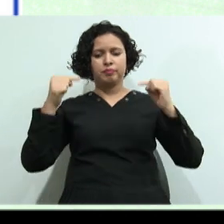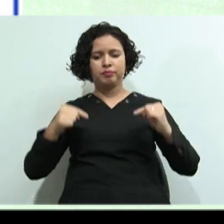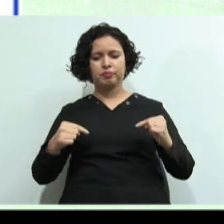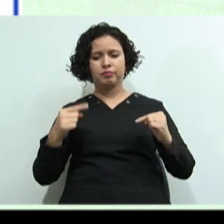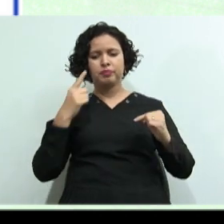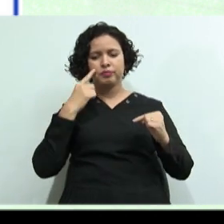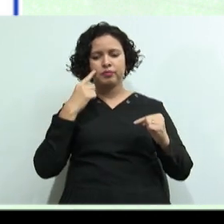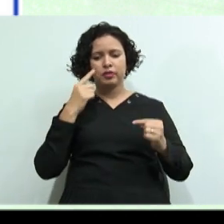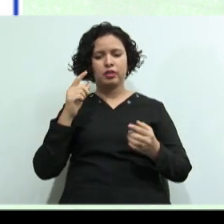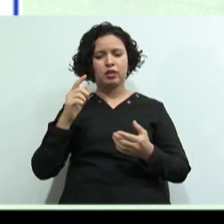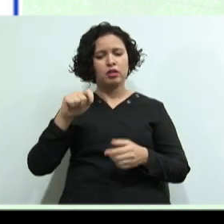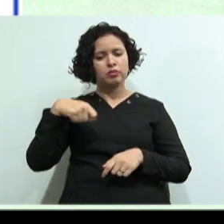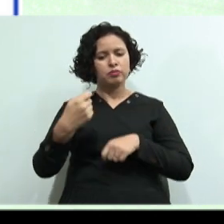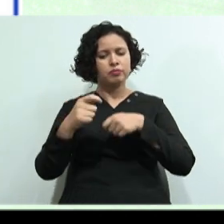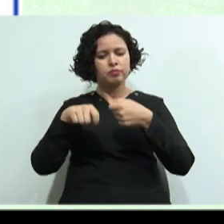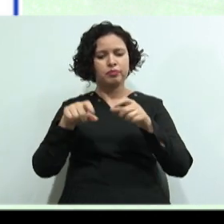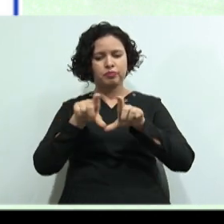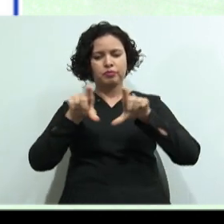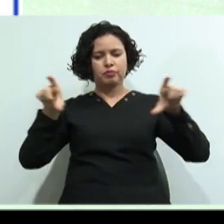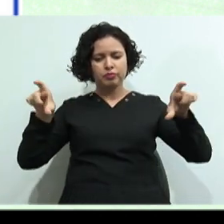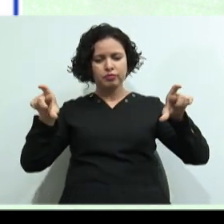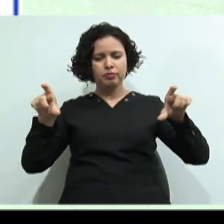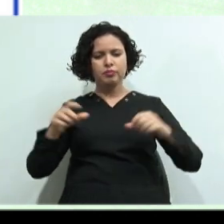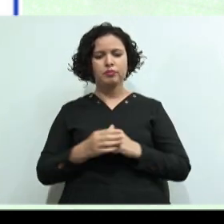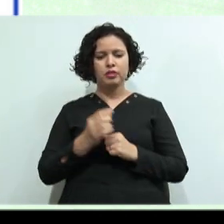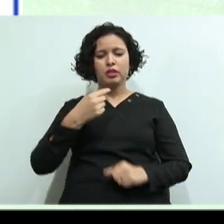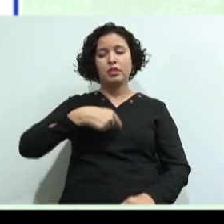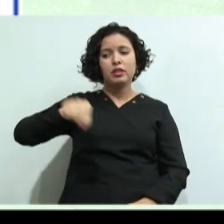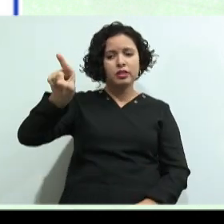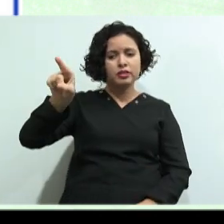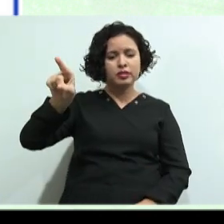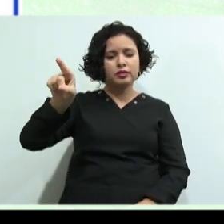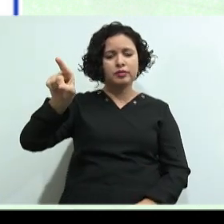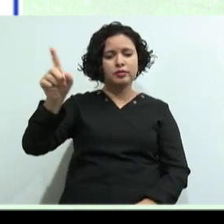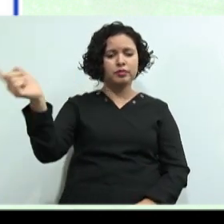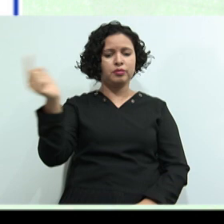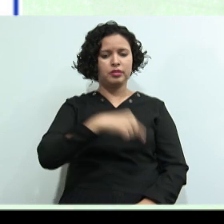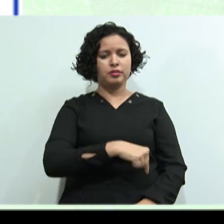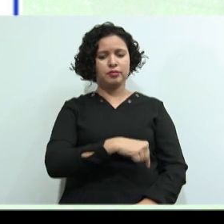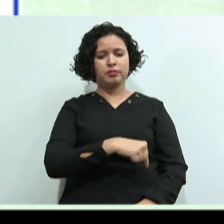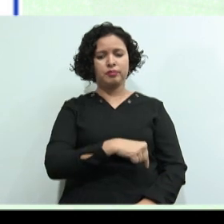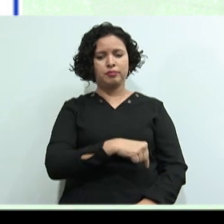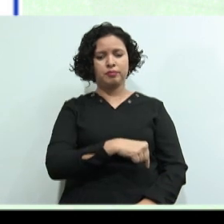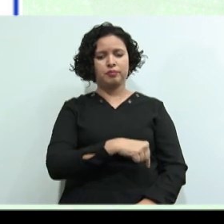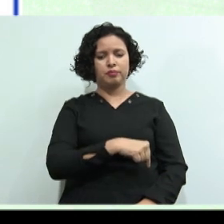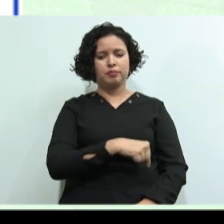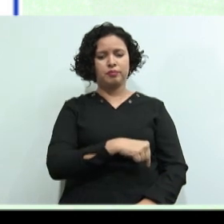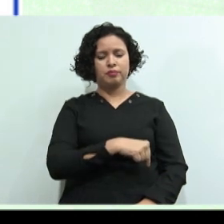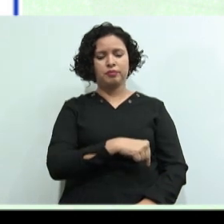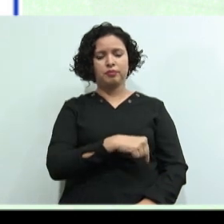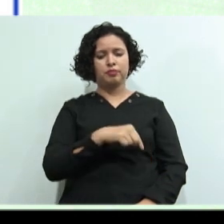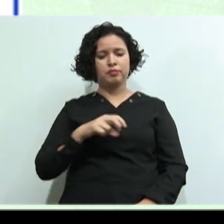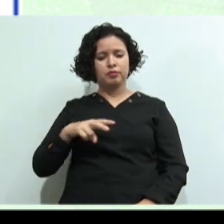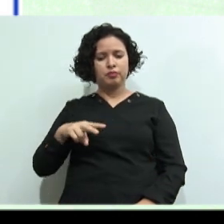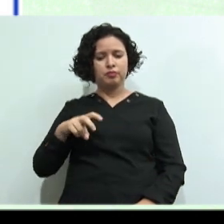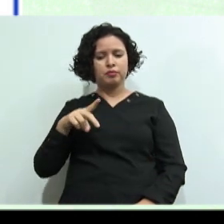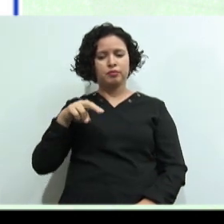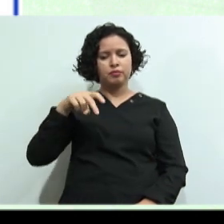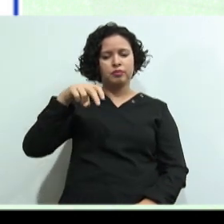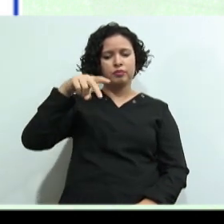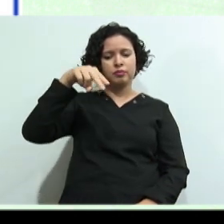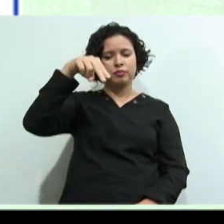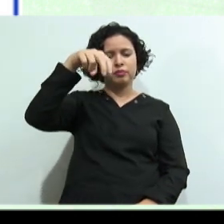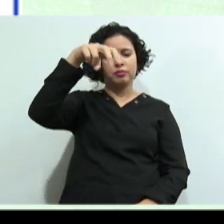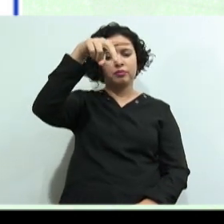tem alguns sinais, como por exemplo o sinal de ir, vi. O sinal de